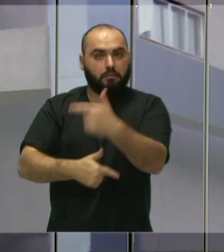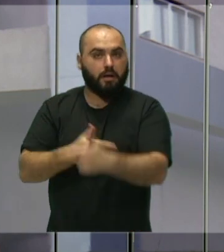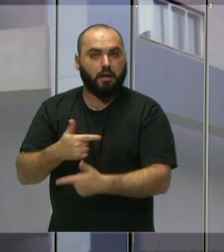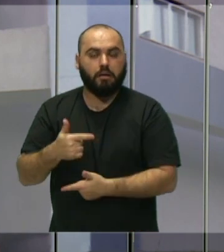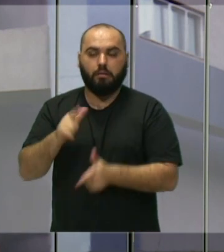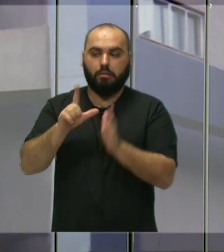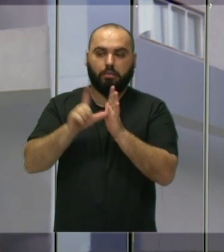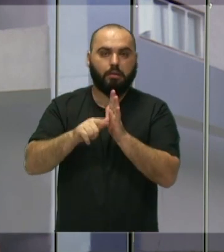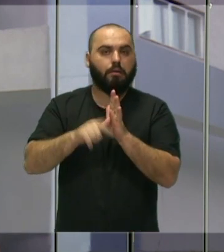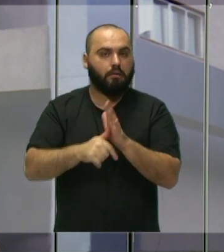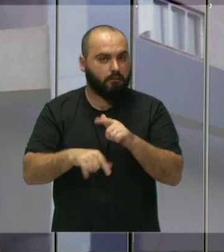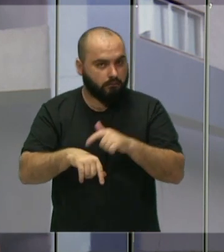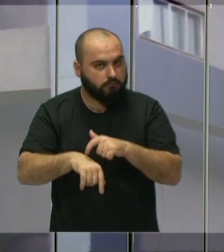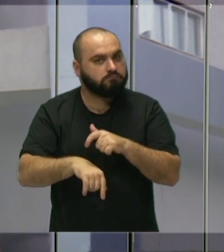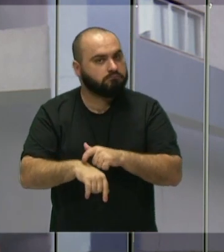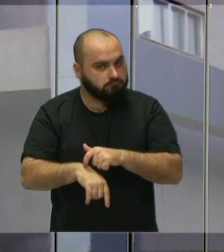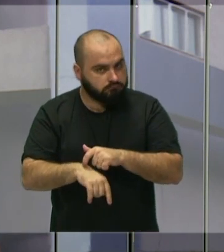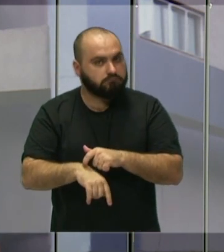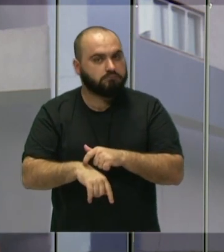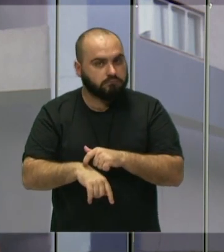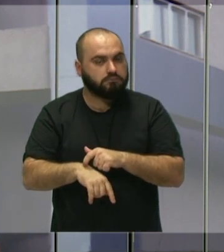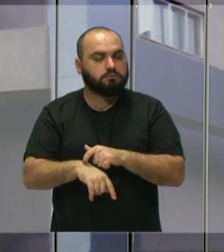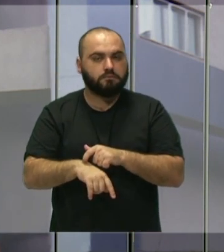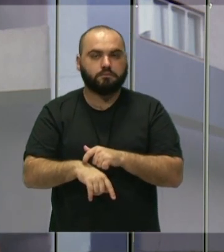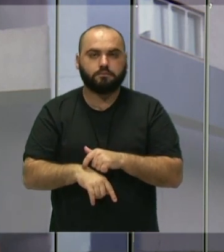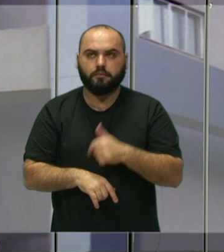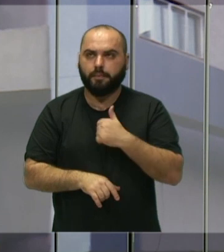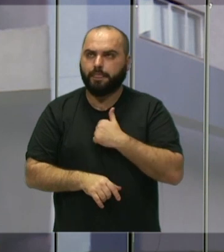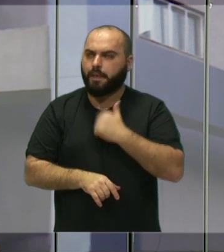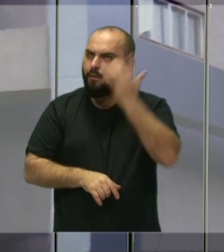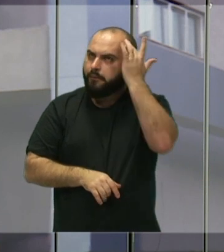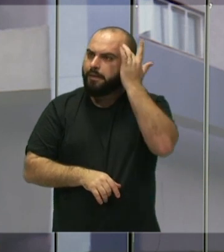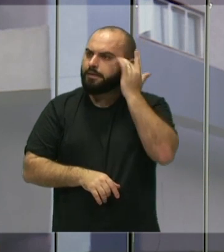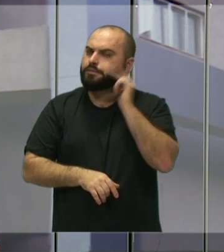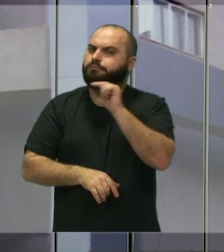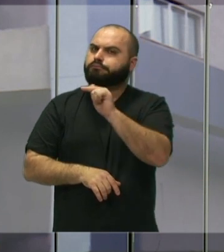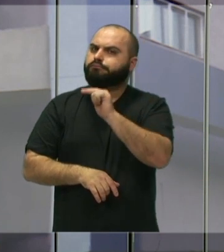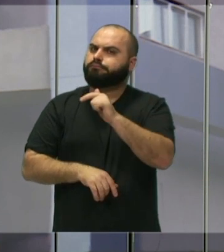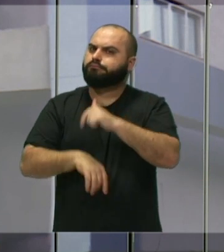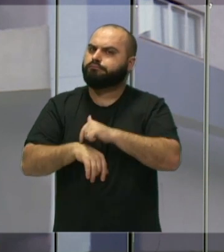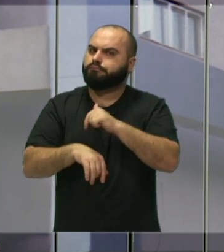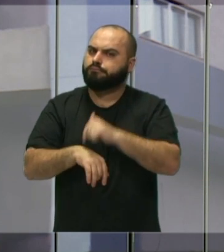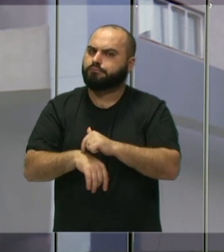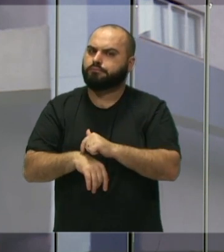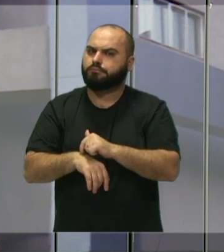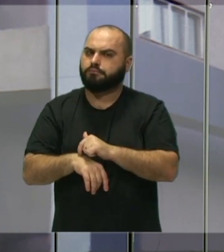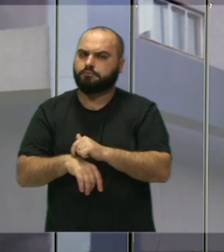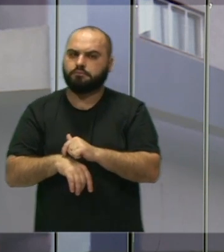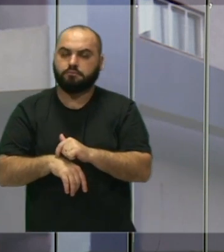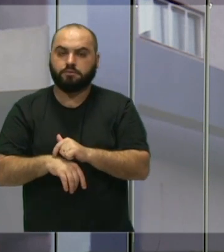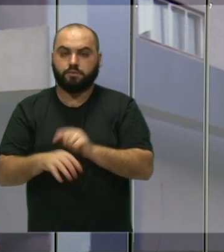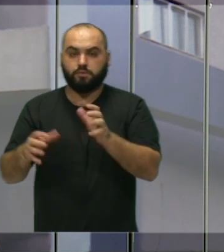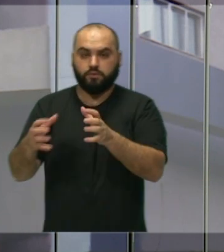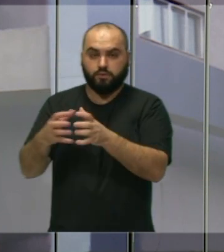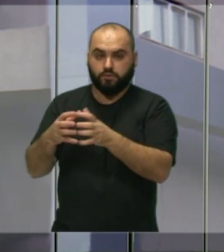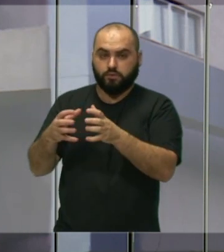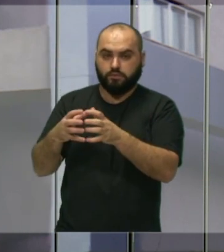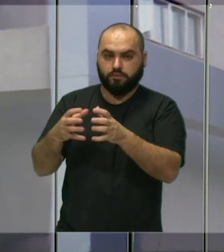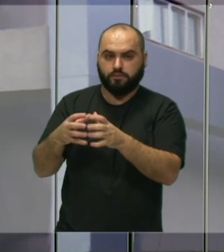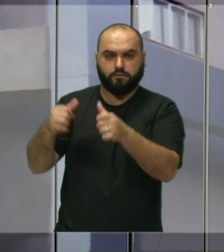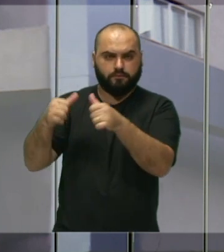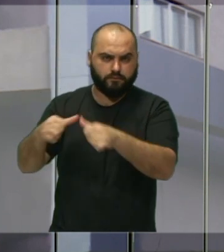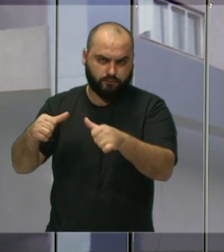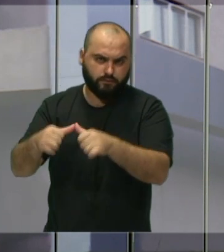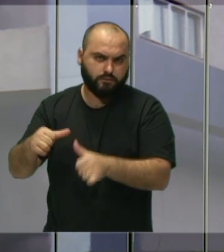pouco atrasados, né? Eu avalio que naquele momento, por parte do grupo que ficou